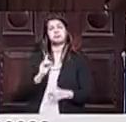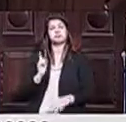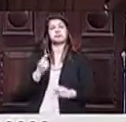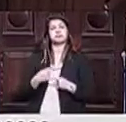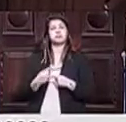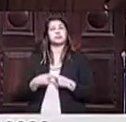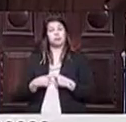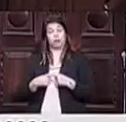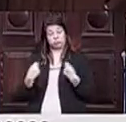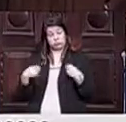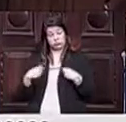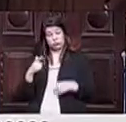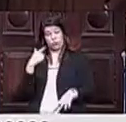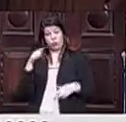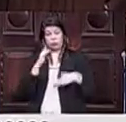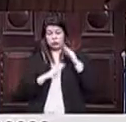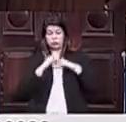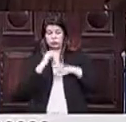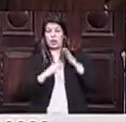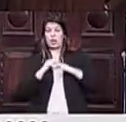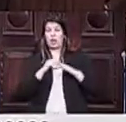outra disciplina